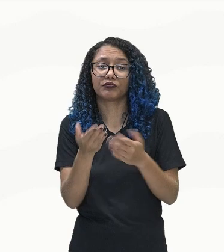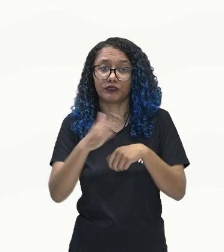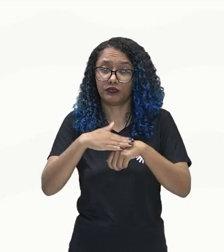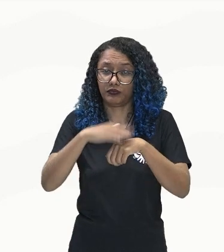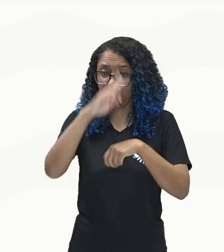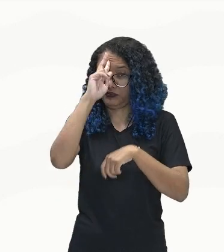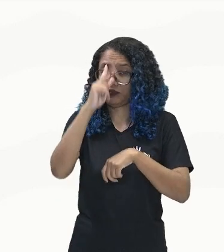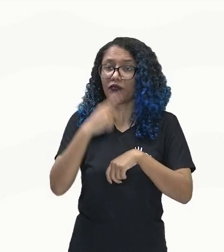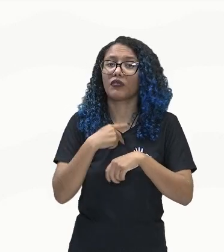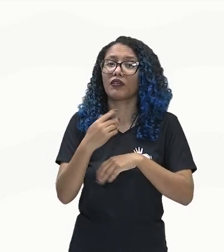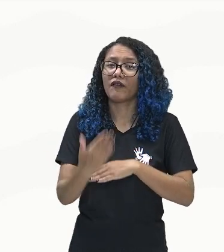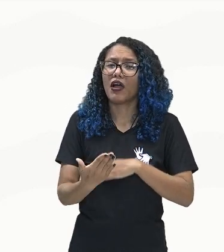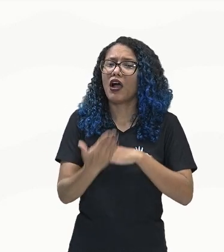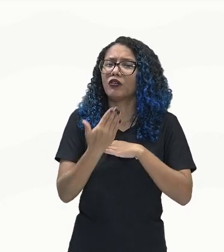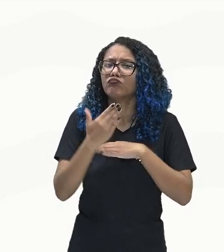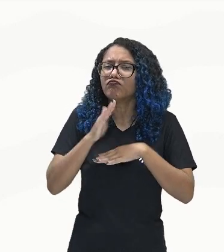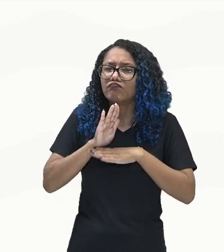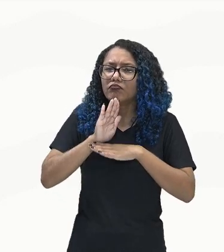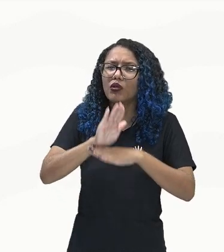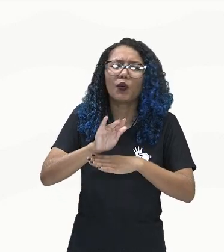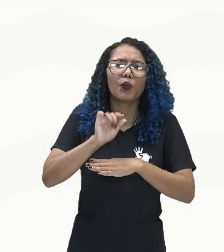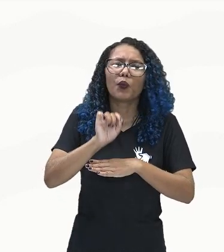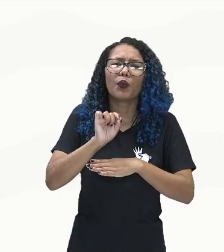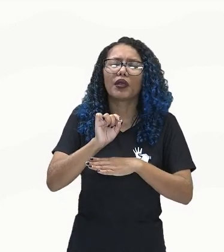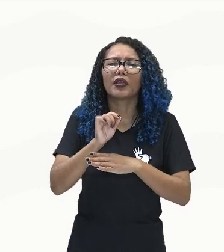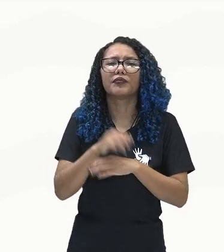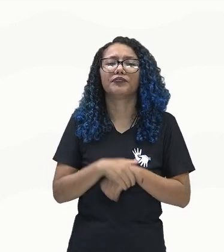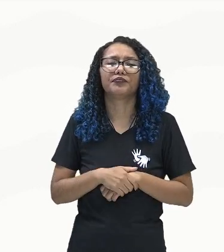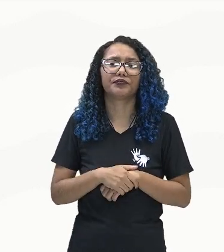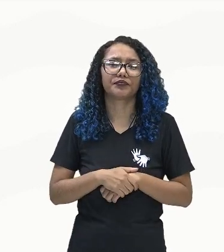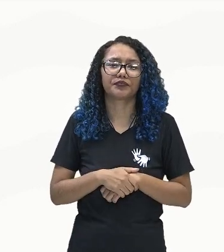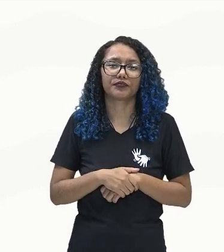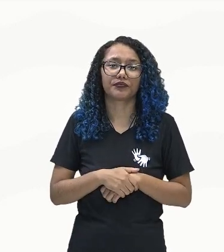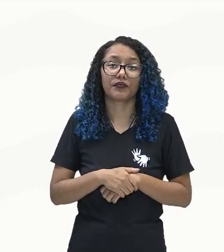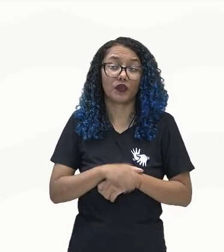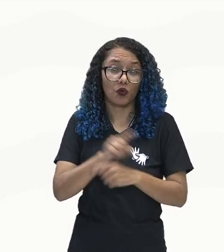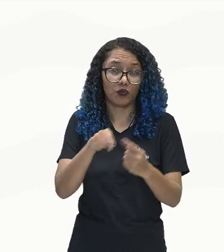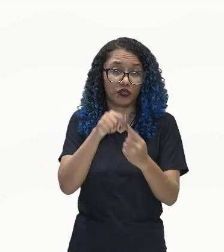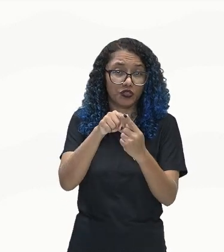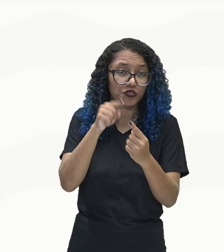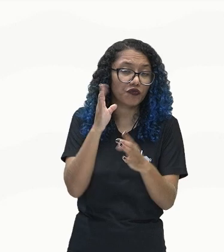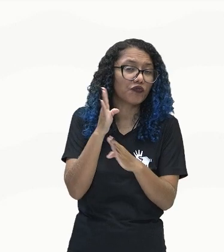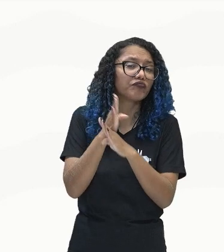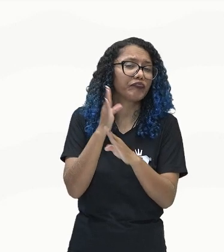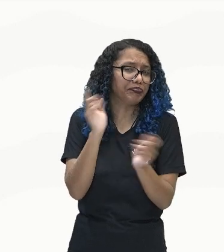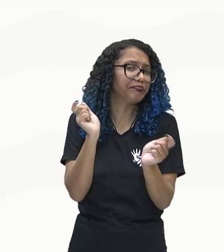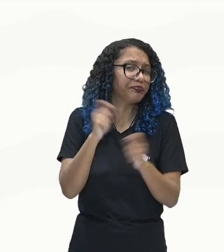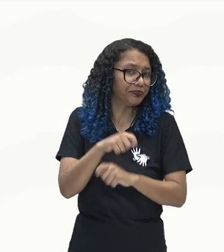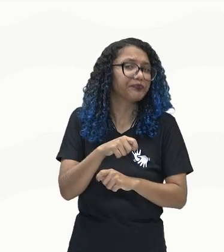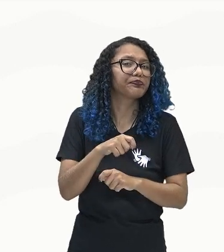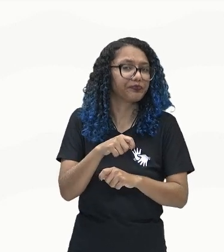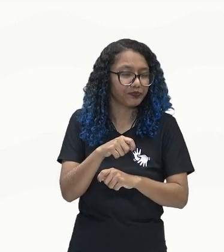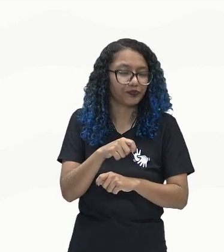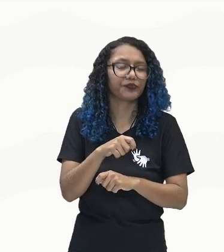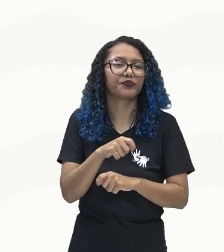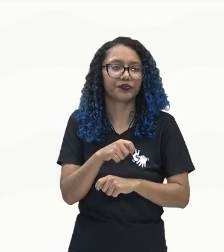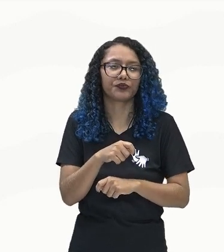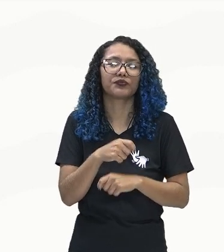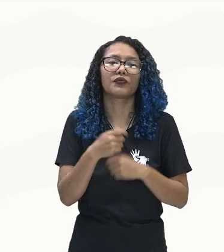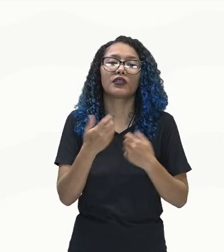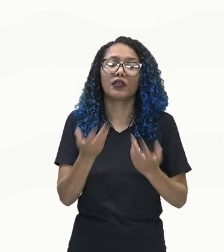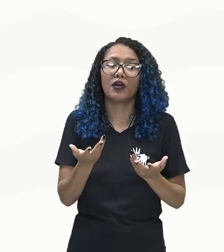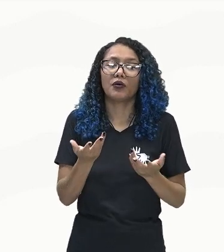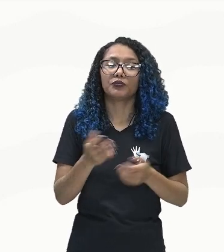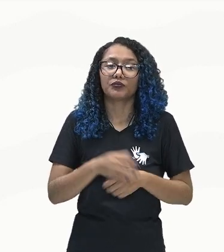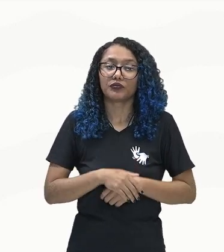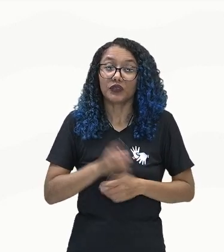a gente a desenvolver, né, a encontrar, melhor dizendo, o propósito de vida. E aí, para